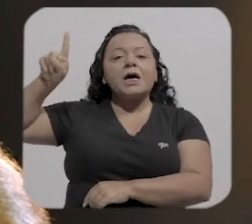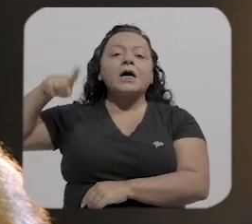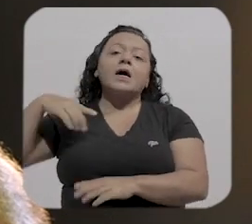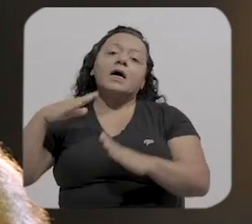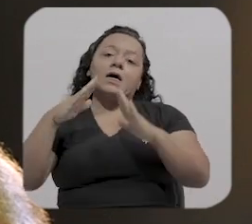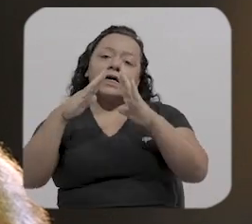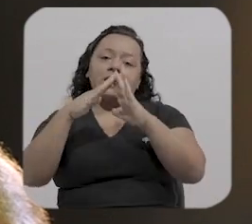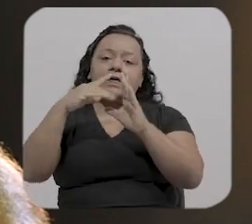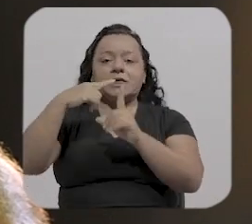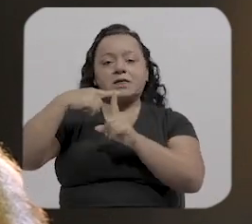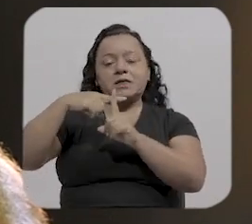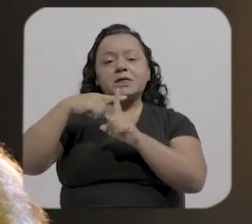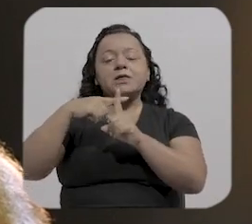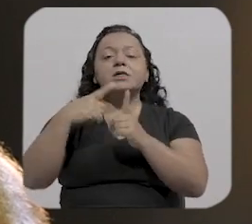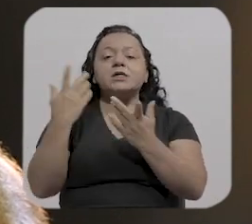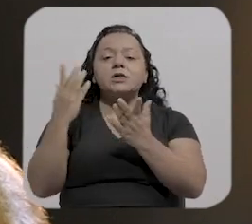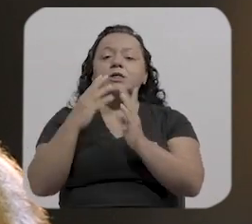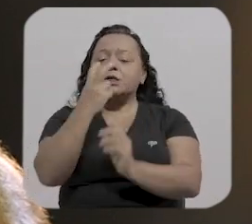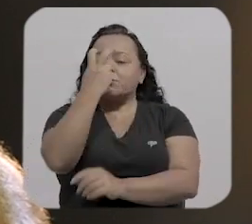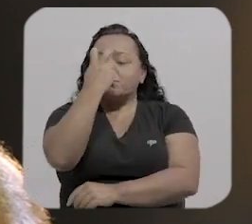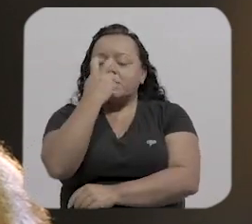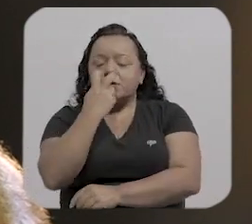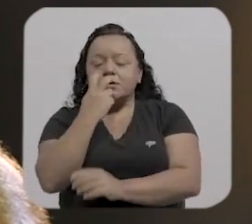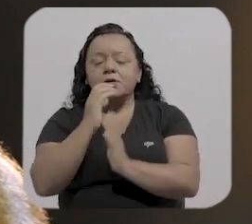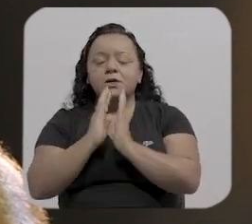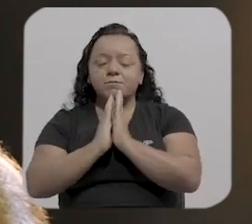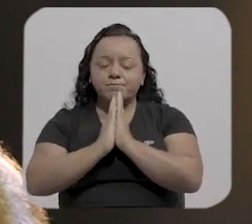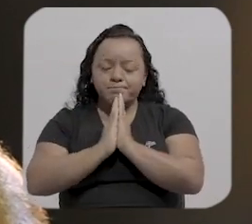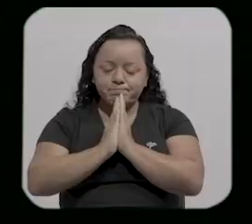por eles. Quando põe o nome dele lá, reze